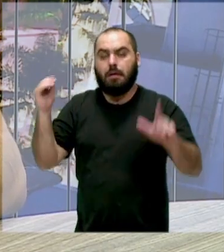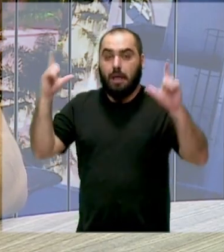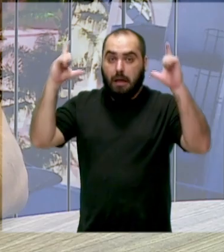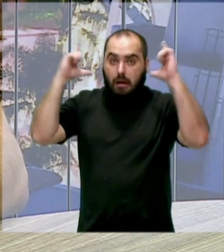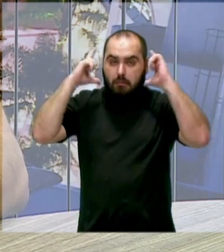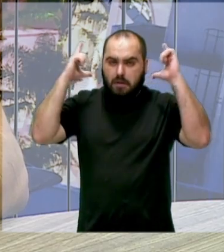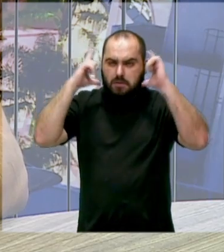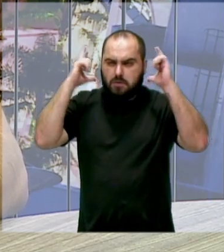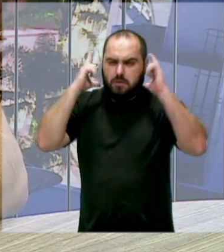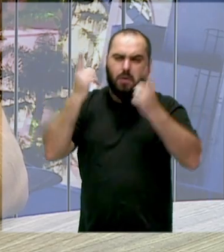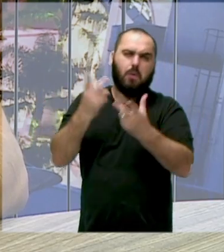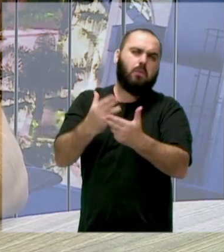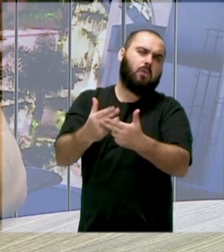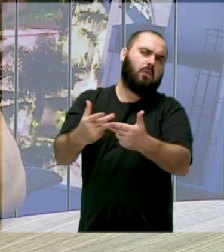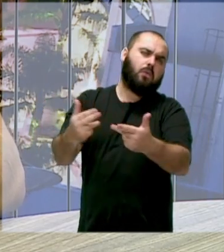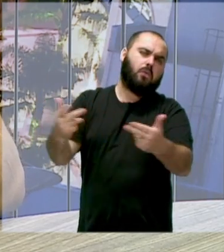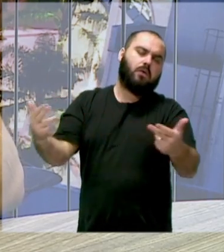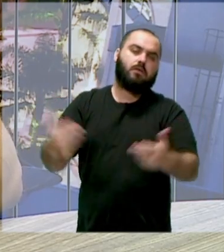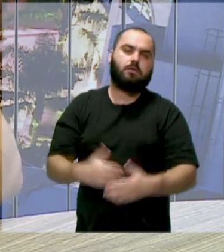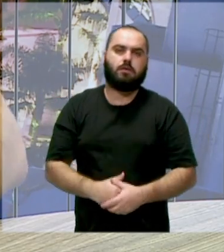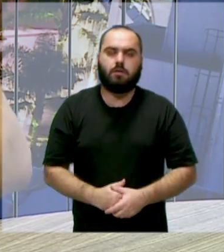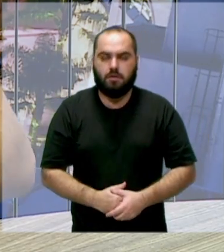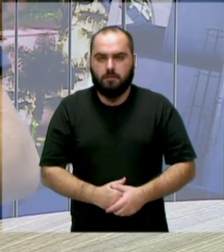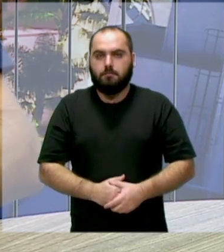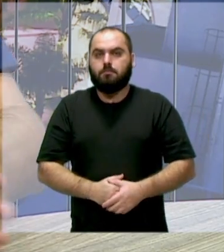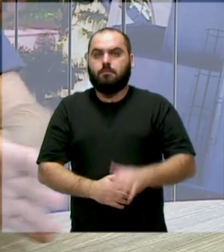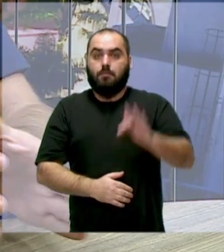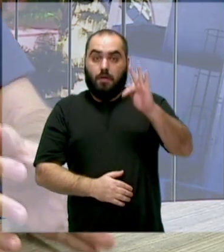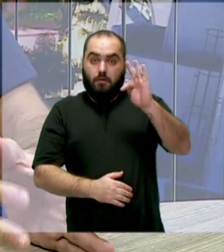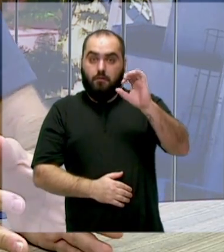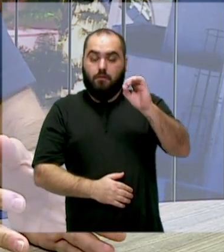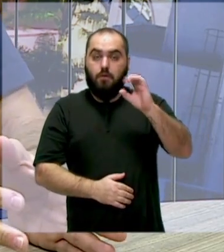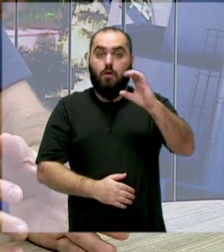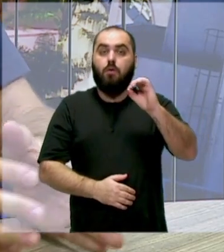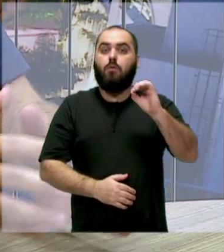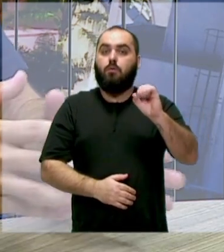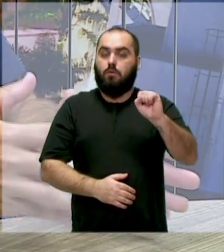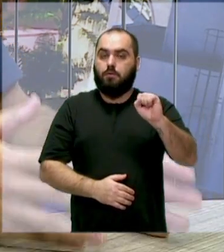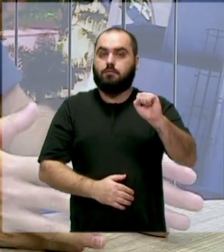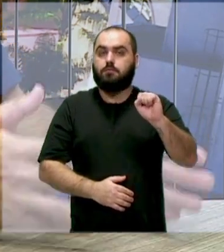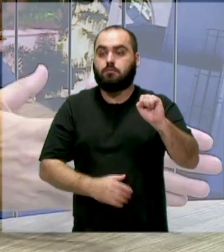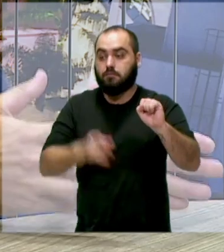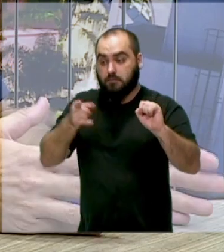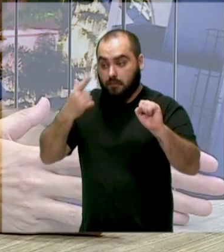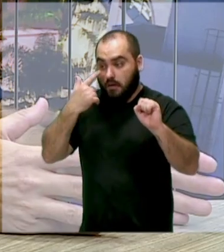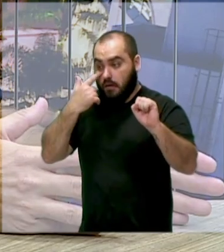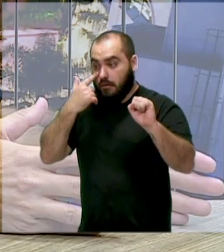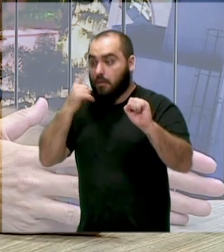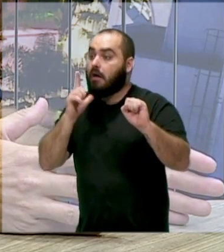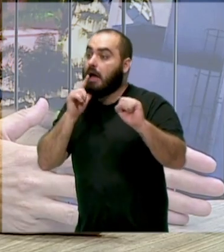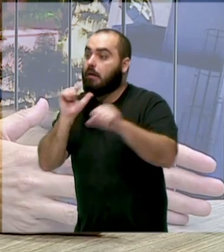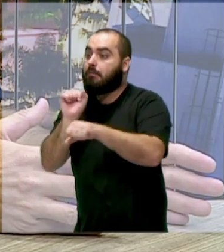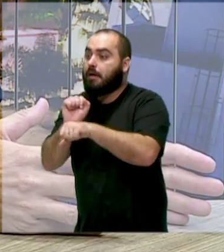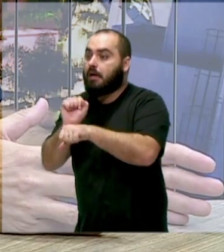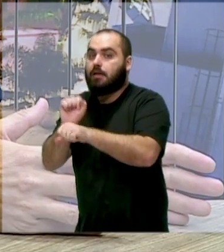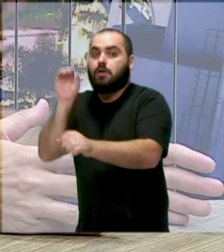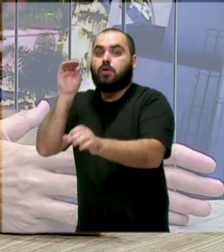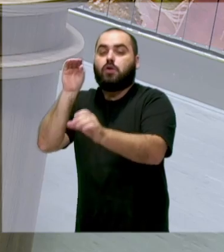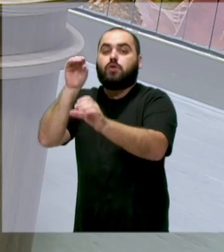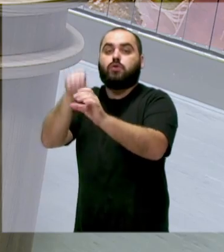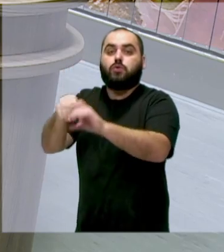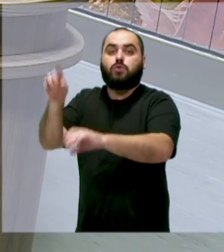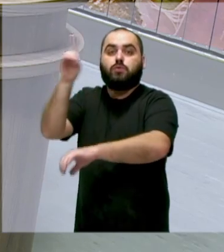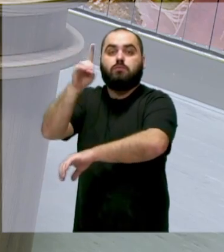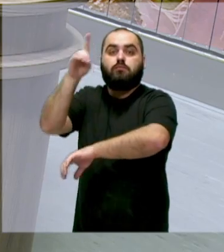muitos focos. Quando a gente fala focos, a gente encontrou a água parada com a presença do mosquito Aedes aegypti. Da